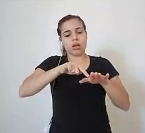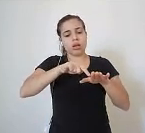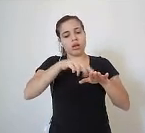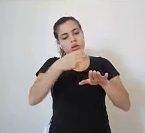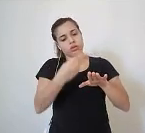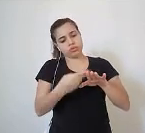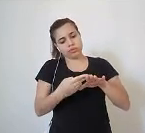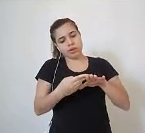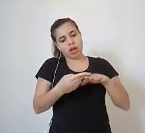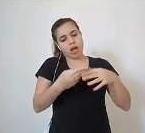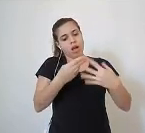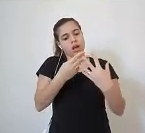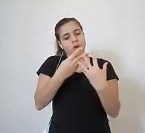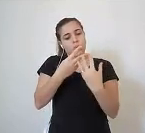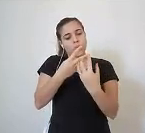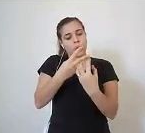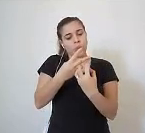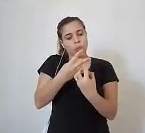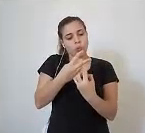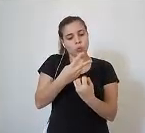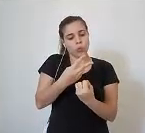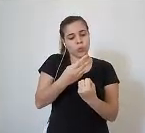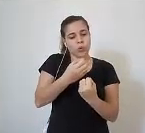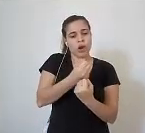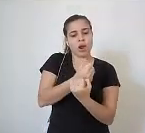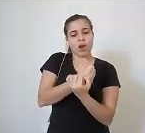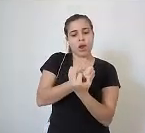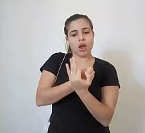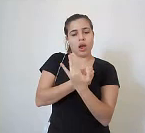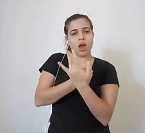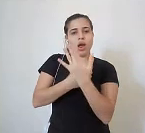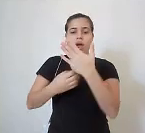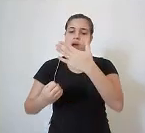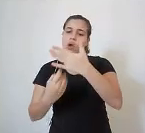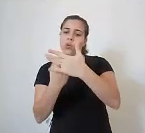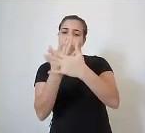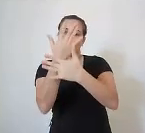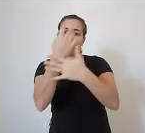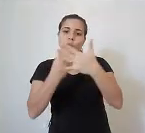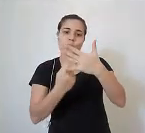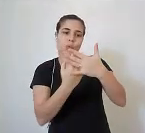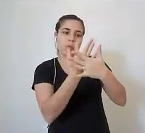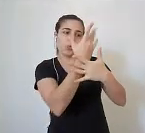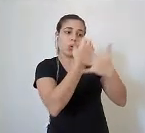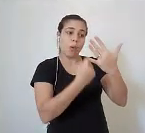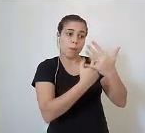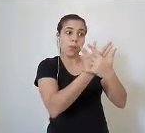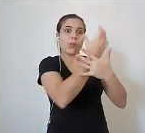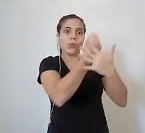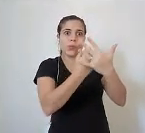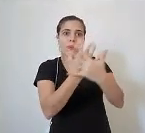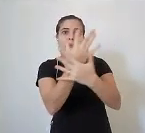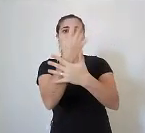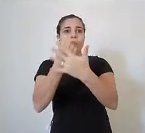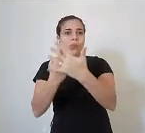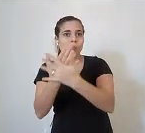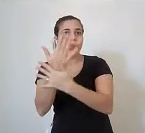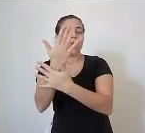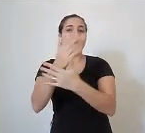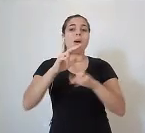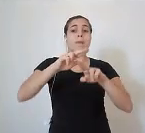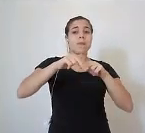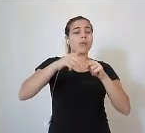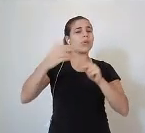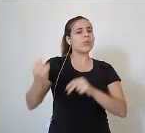teia alimentar, ela representa melhor o que acontece nos ecossistemas de verdade, na realidade. Por